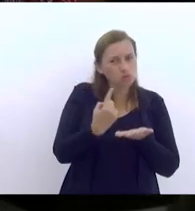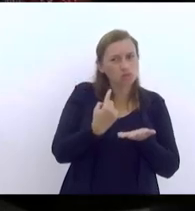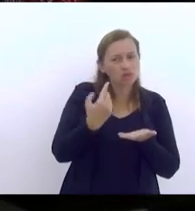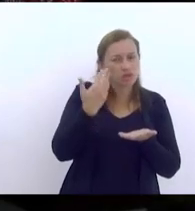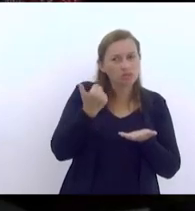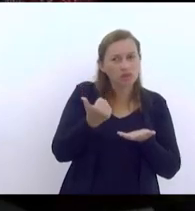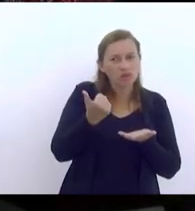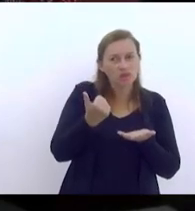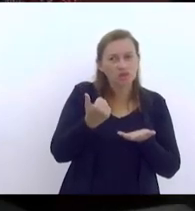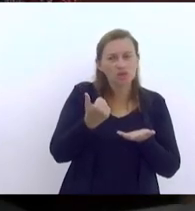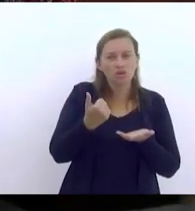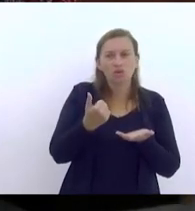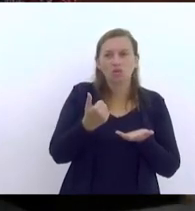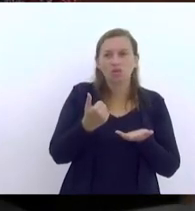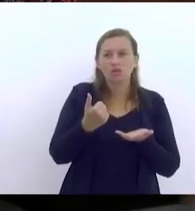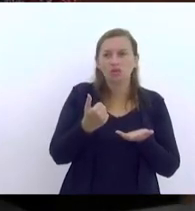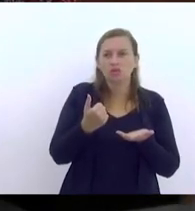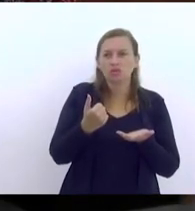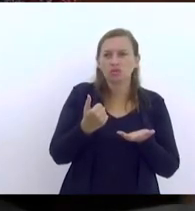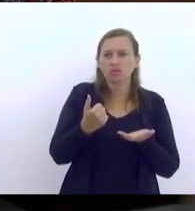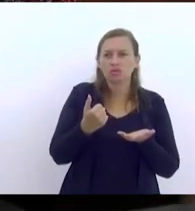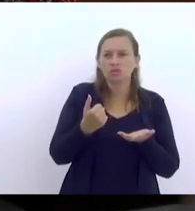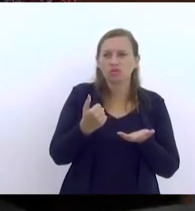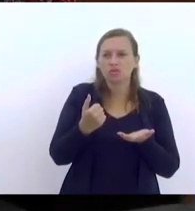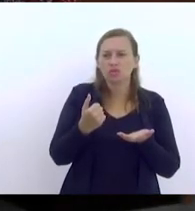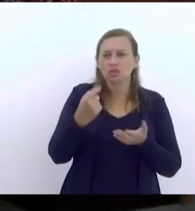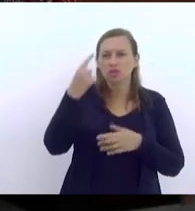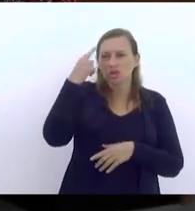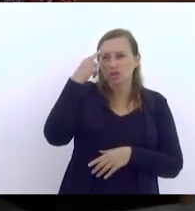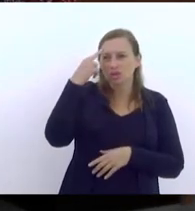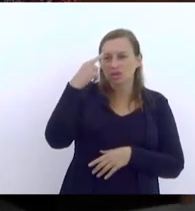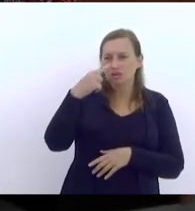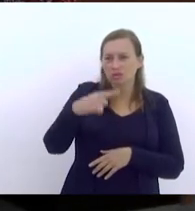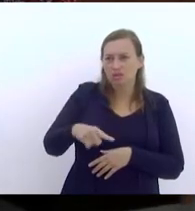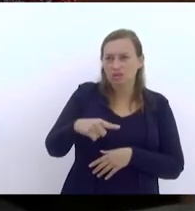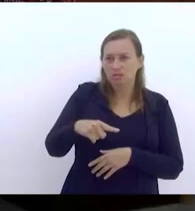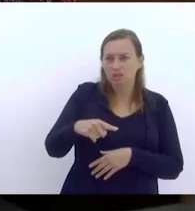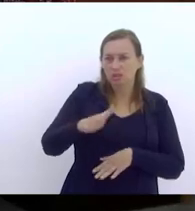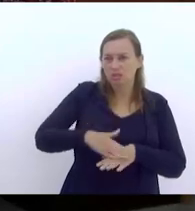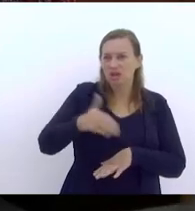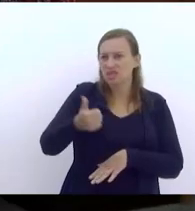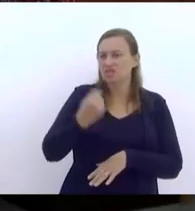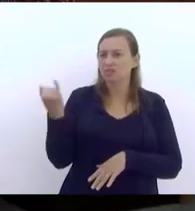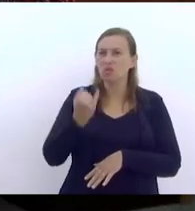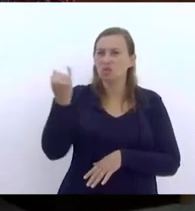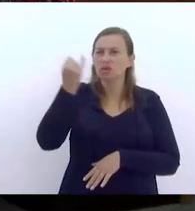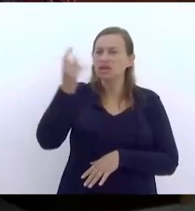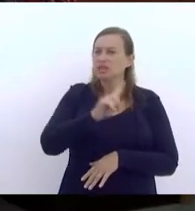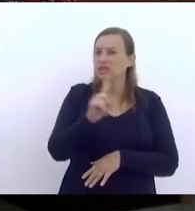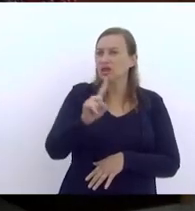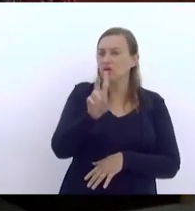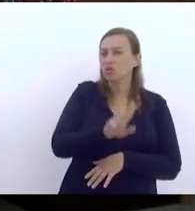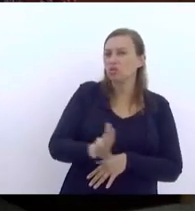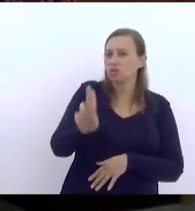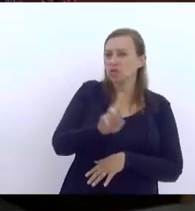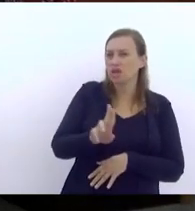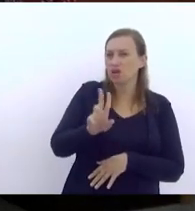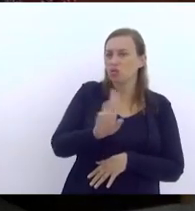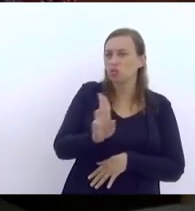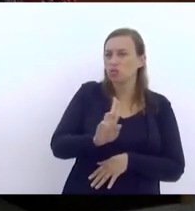que um dos mandamentos mais importantes é não utilizar o nome de Deus em